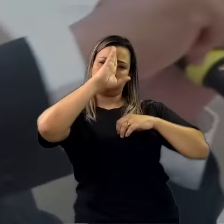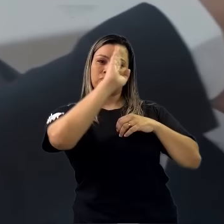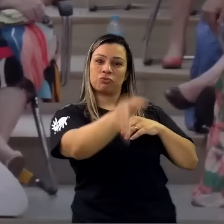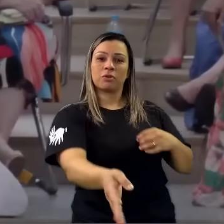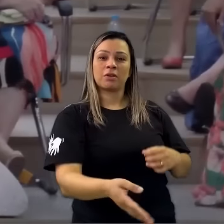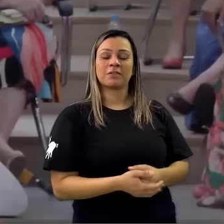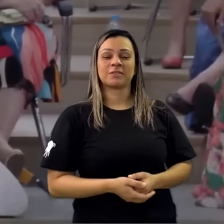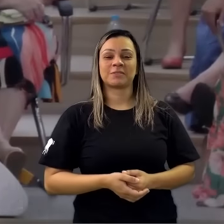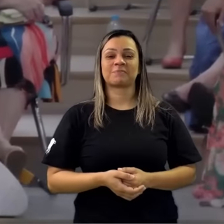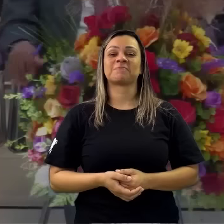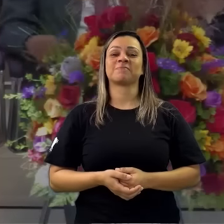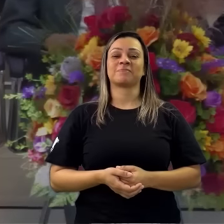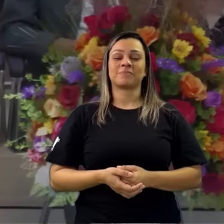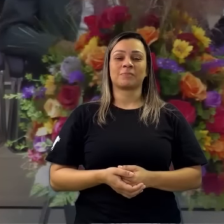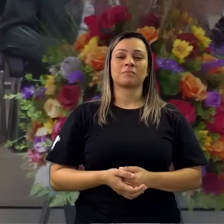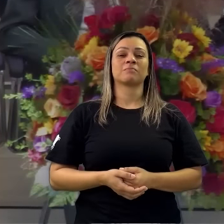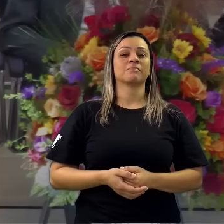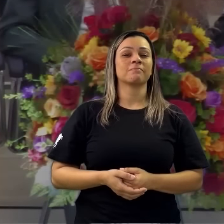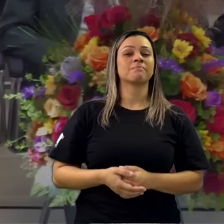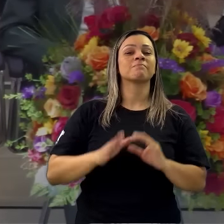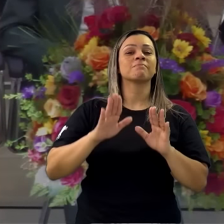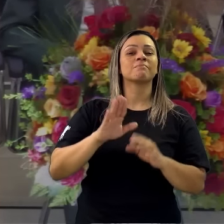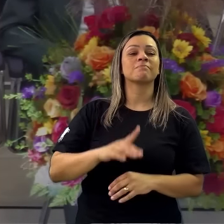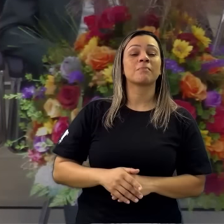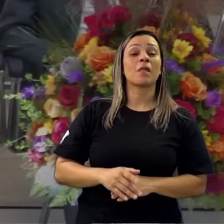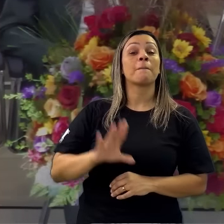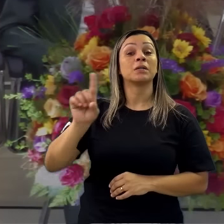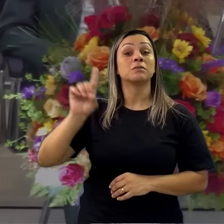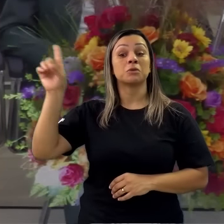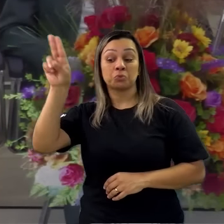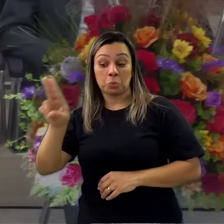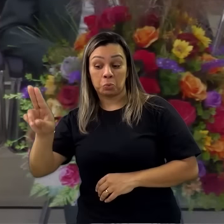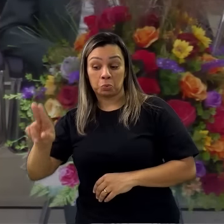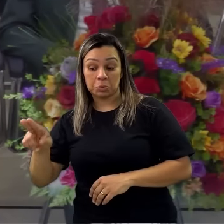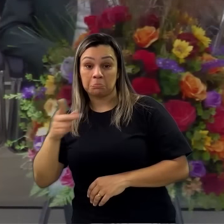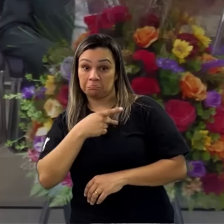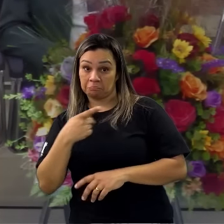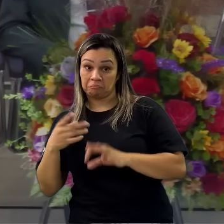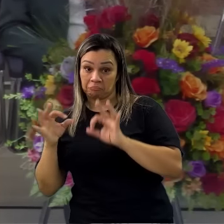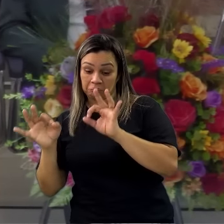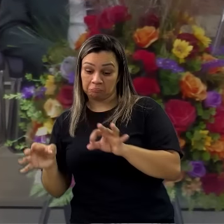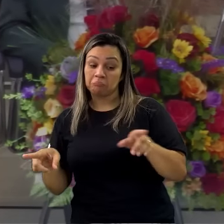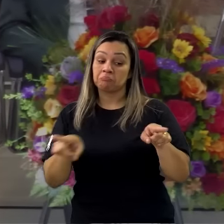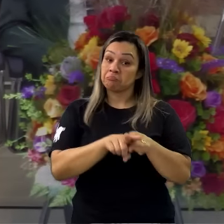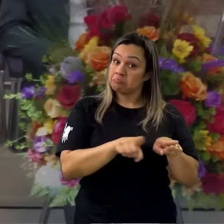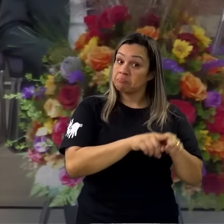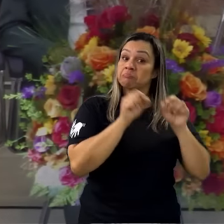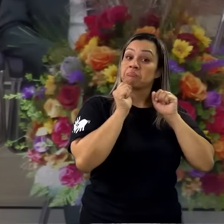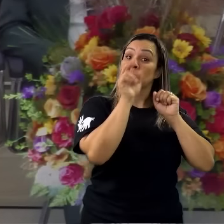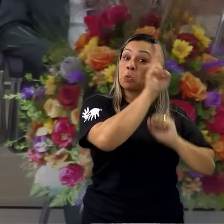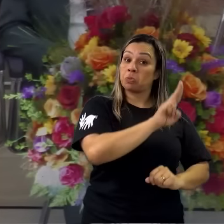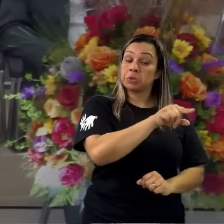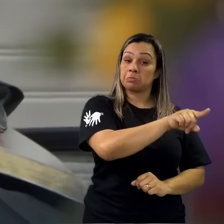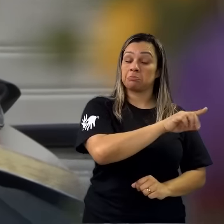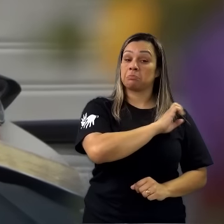mas prepare um glória o Deus que é glorificado na vida do pastor é o Deus que glorificado na vida do evangelista